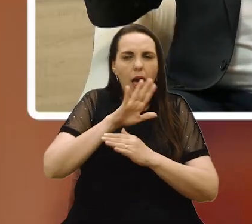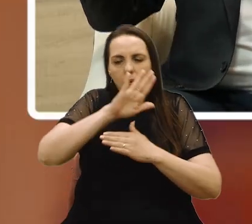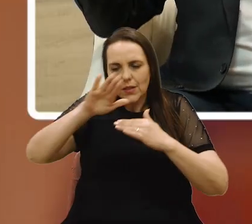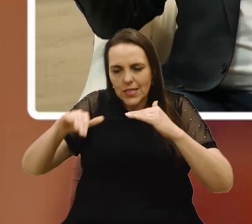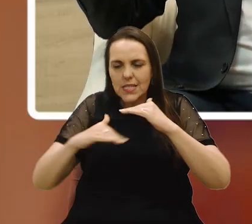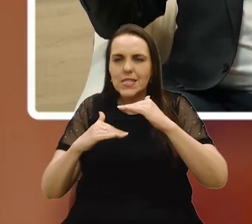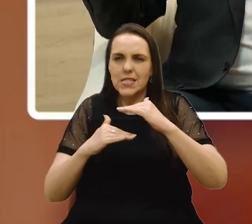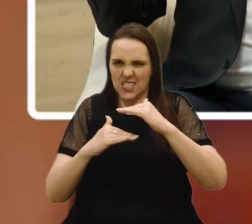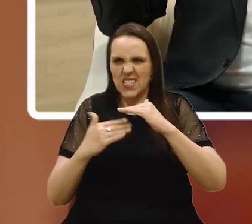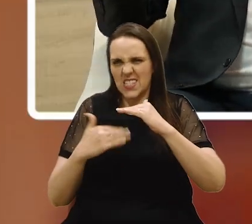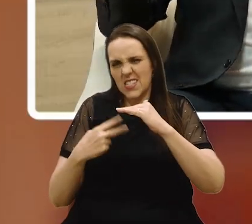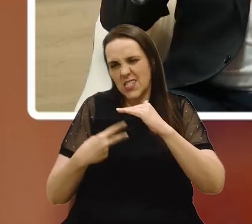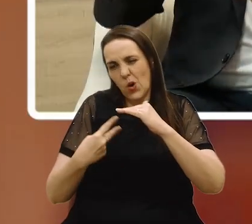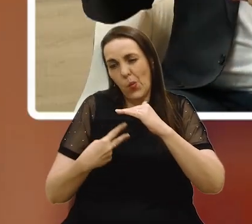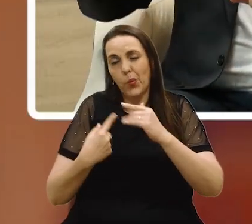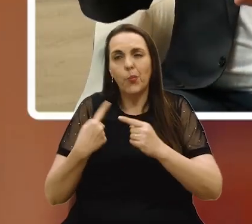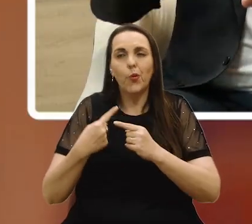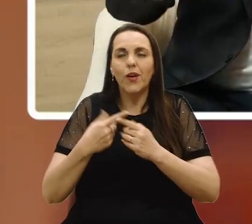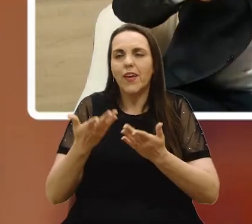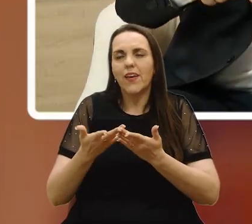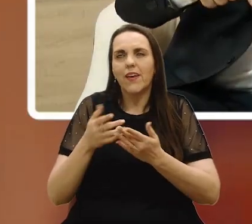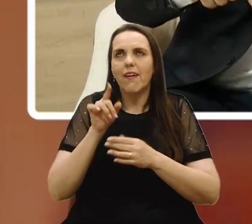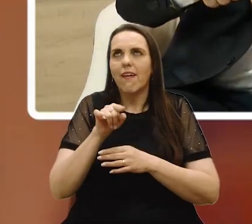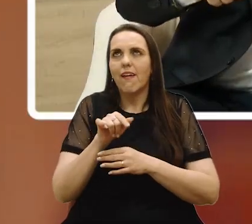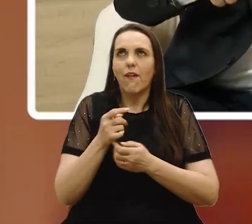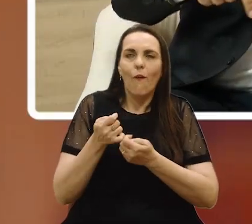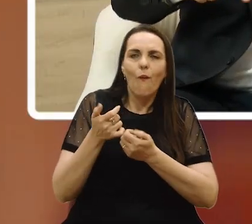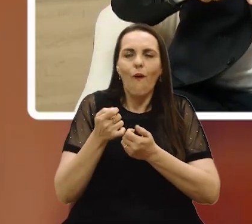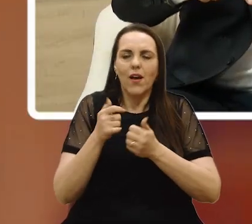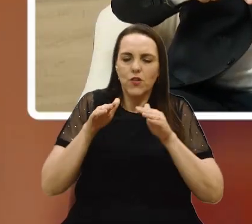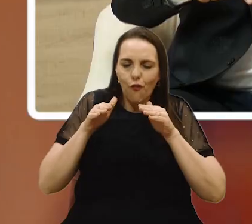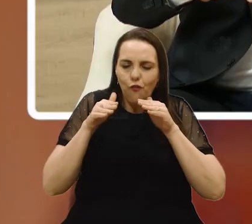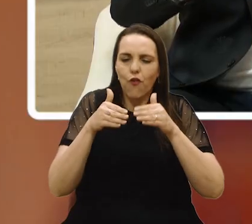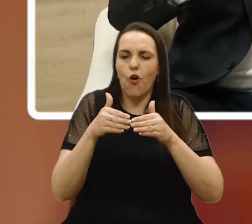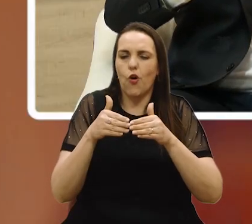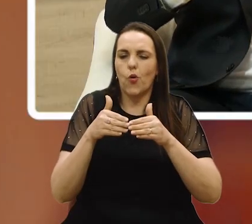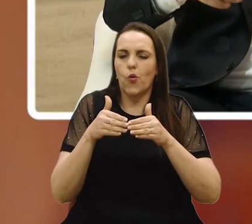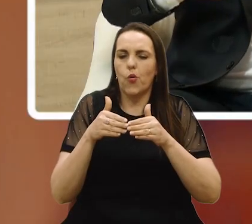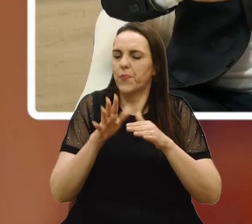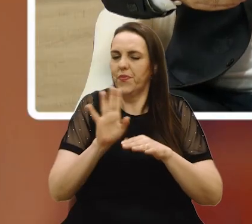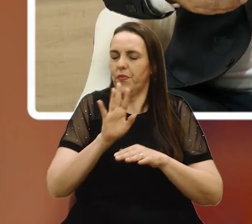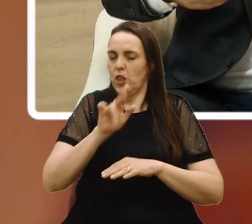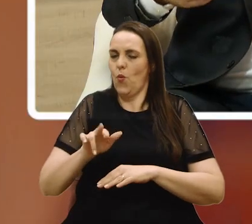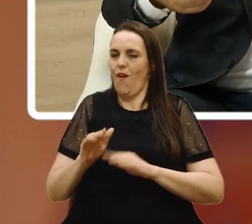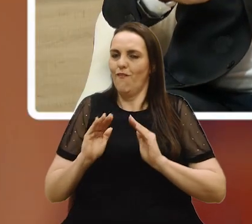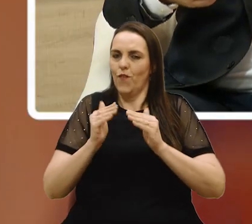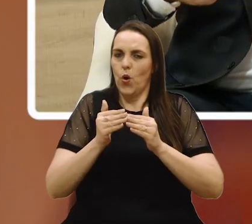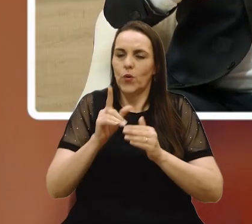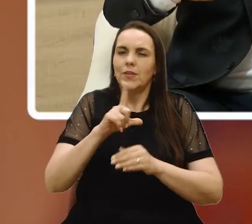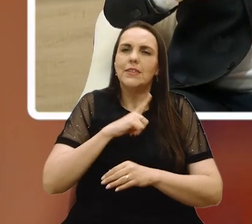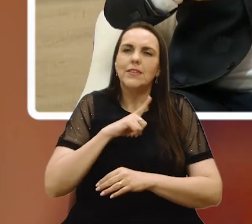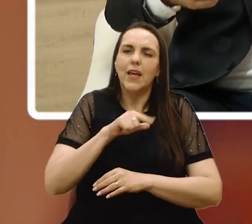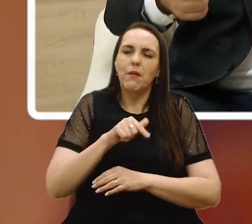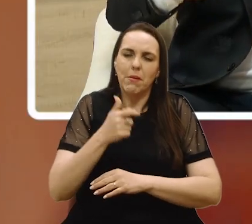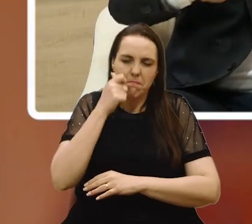numa segunda camada. Isso. Porque ele é quase que o foco, não o foco, mas